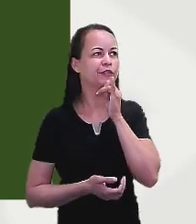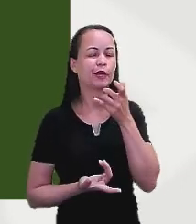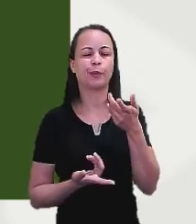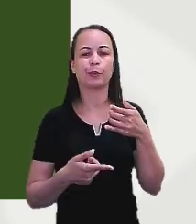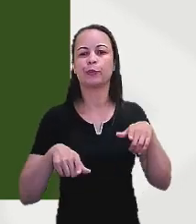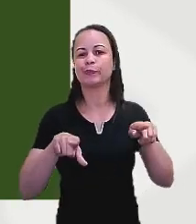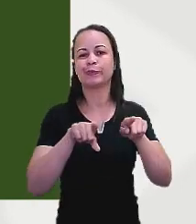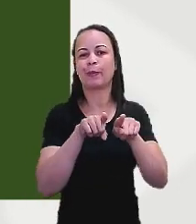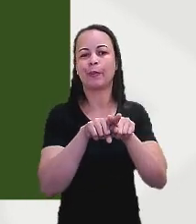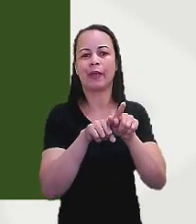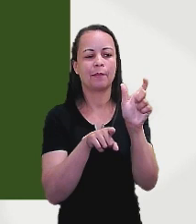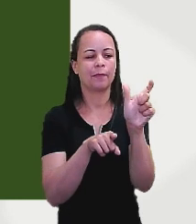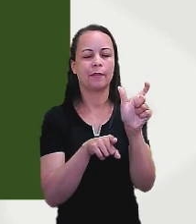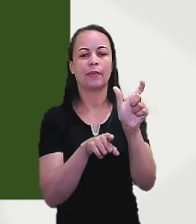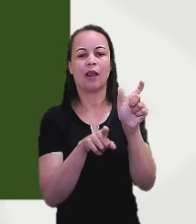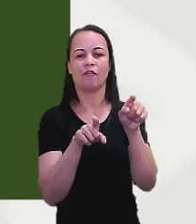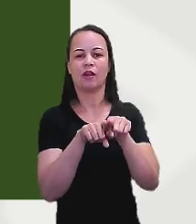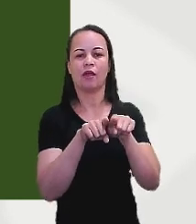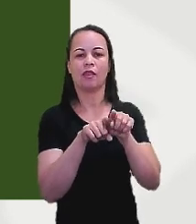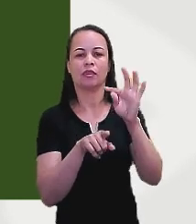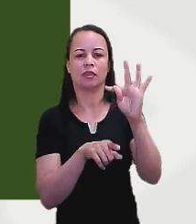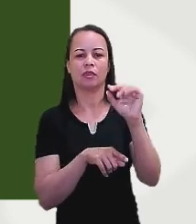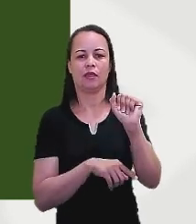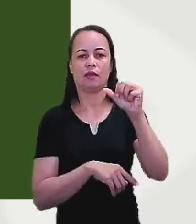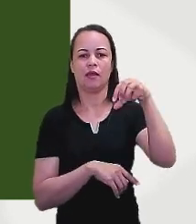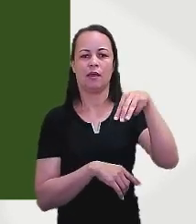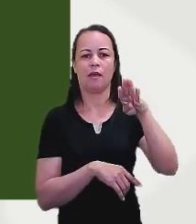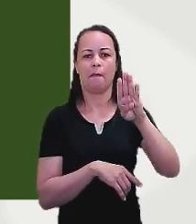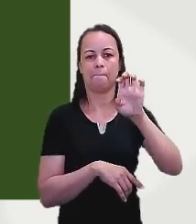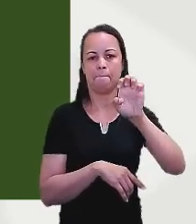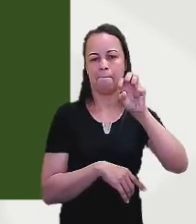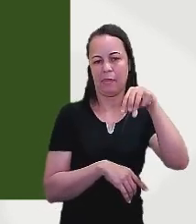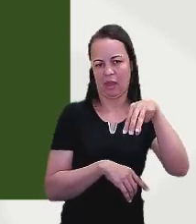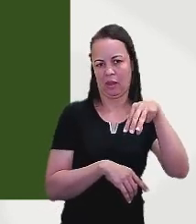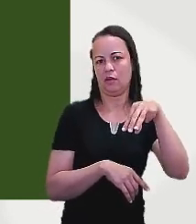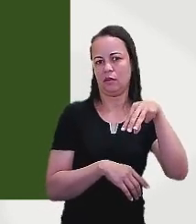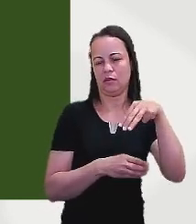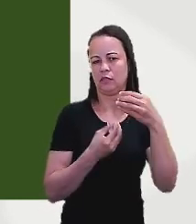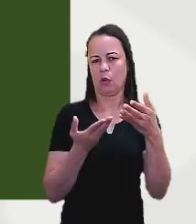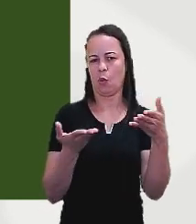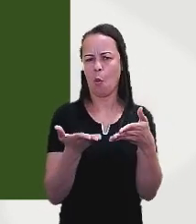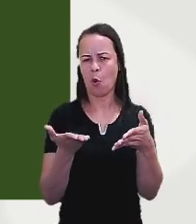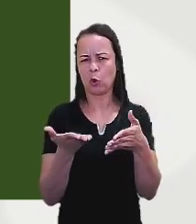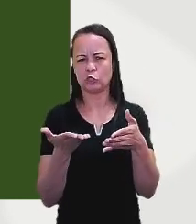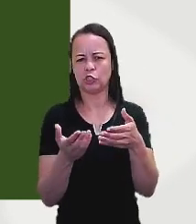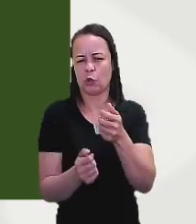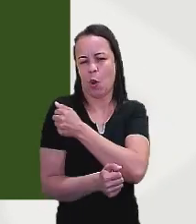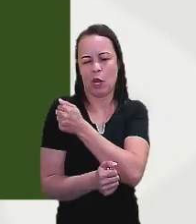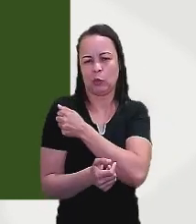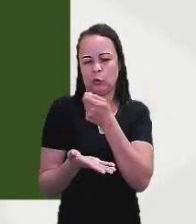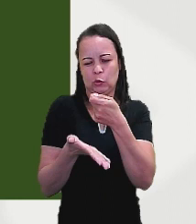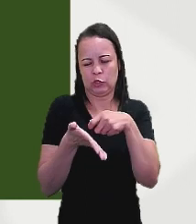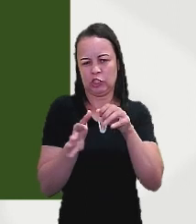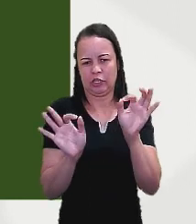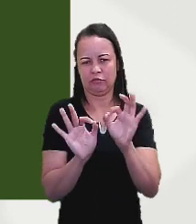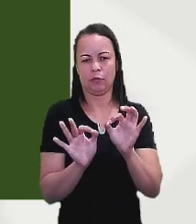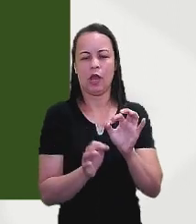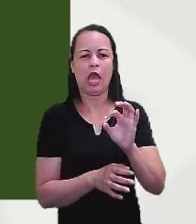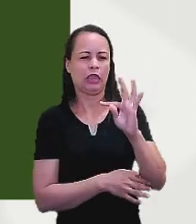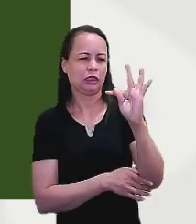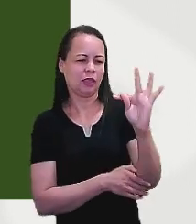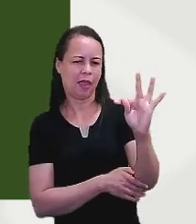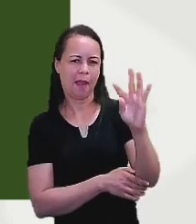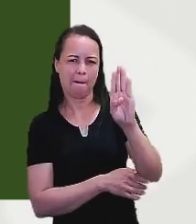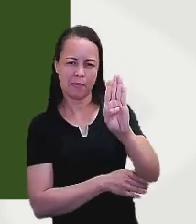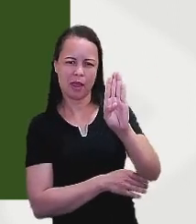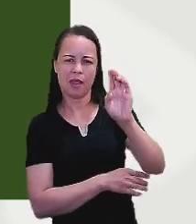também, hoje o aluno não escreve mais também como se é escrito na língua portuguesa. Ele escreve TBM, que é